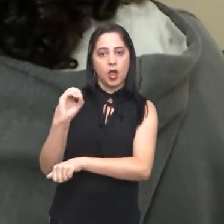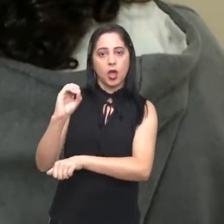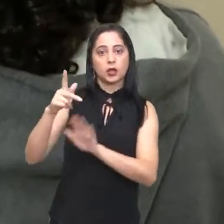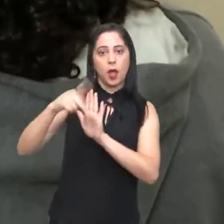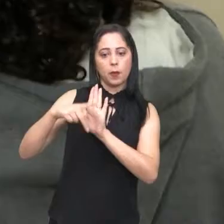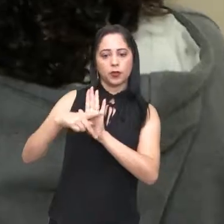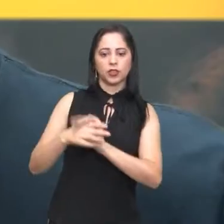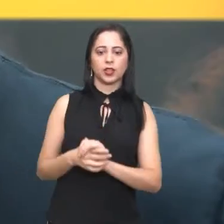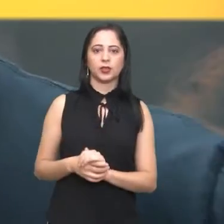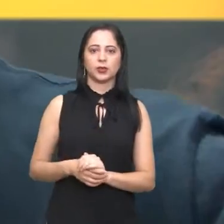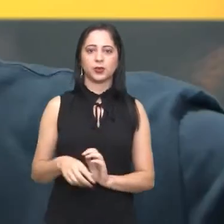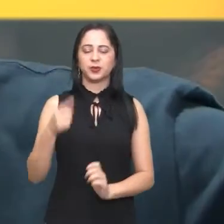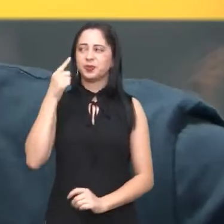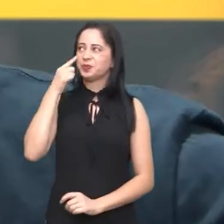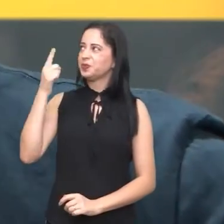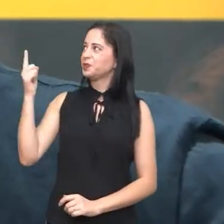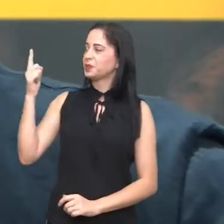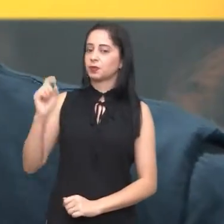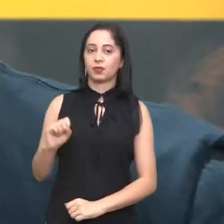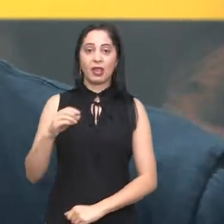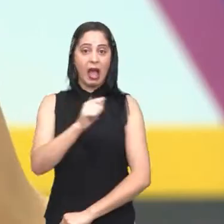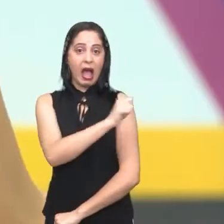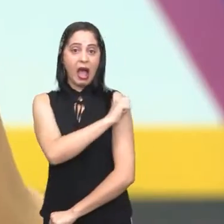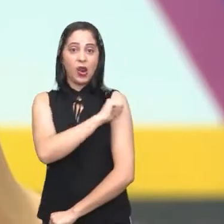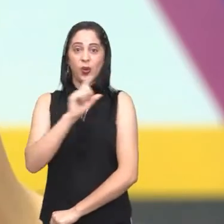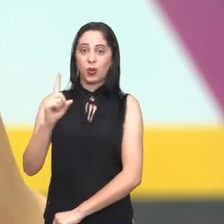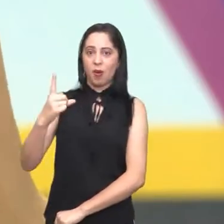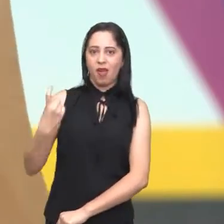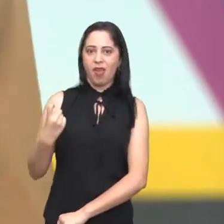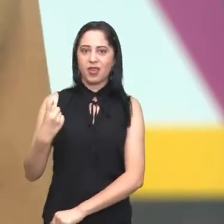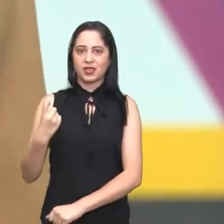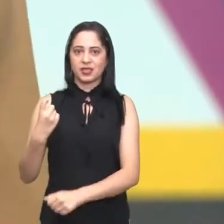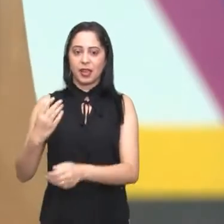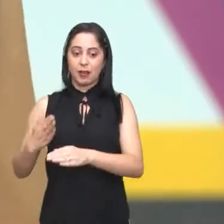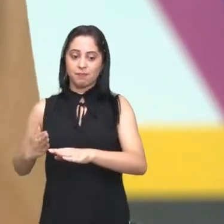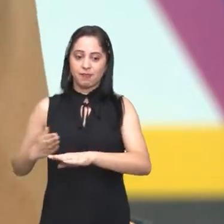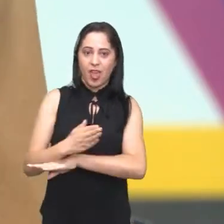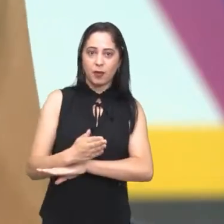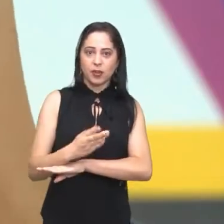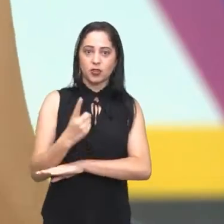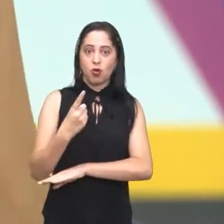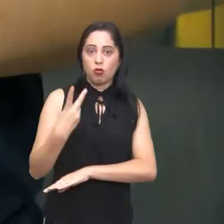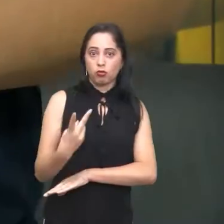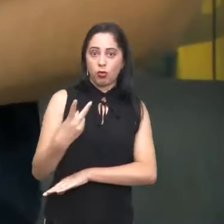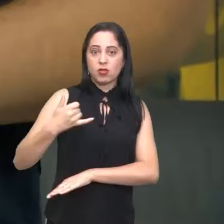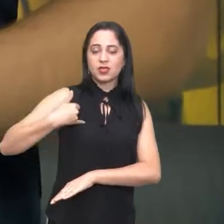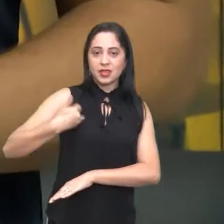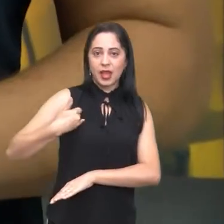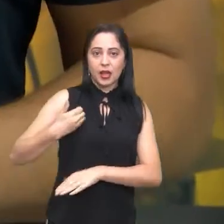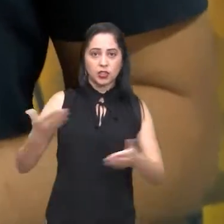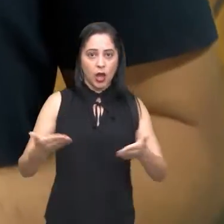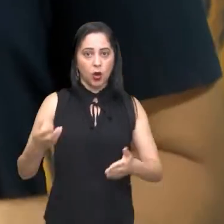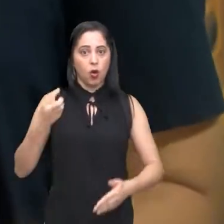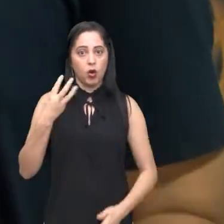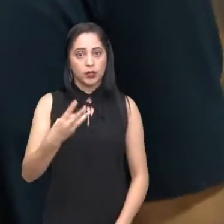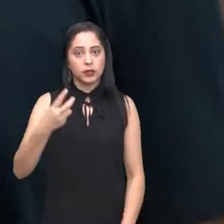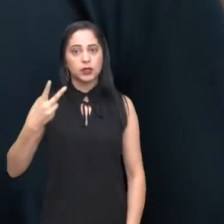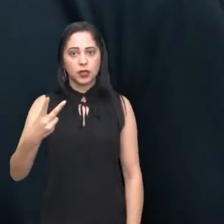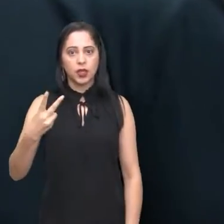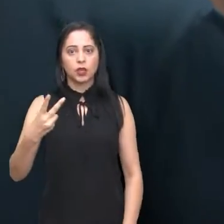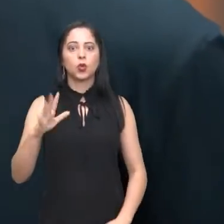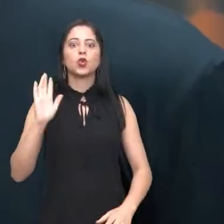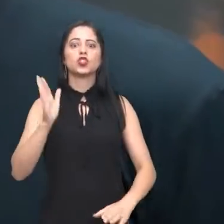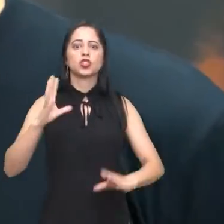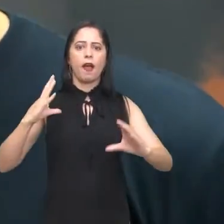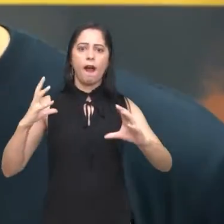40 projetos. O Rafael é um ex-aluno. Ele ingressou na Fundação com 12 anos e hoje, aos 32, é